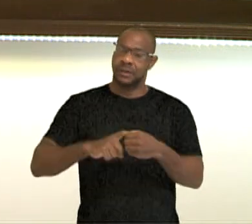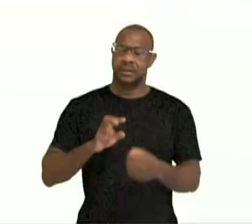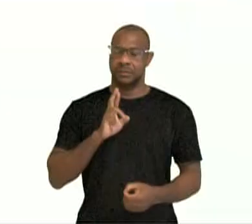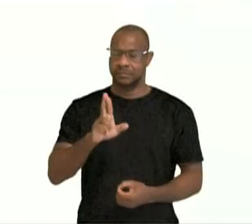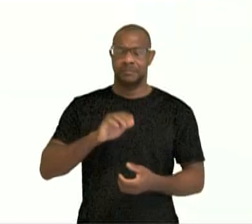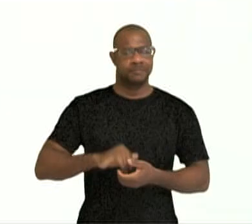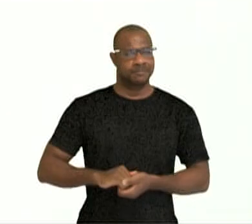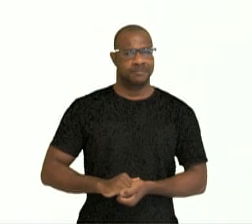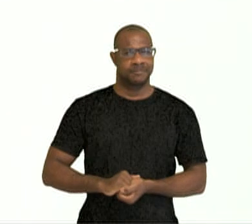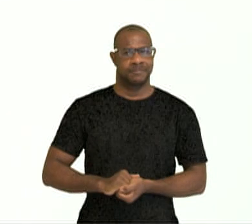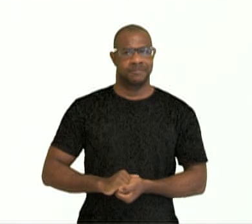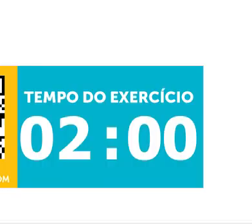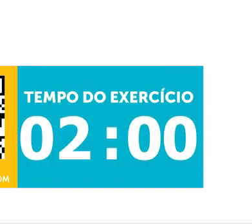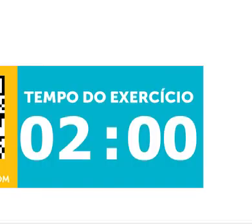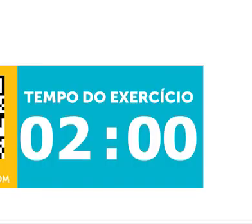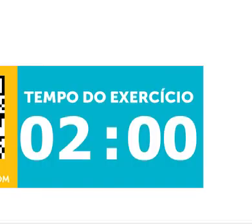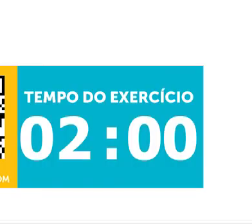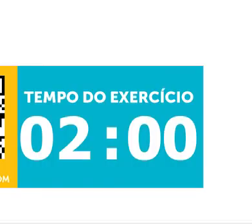gabarito.